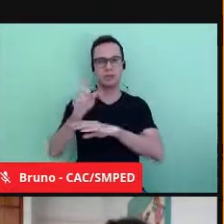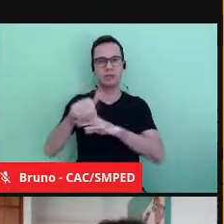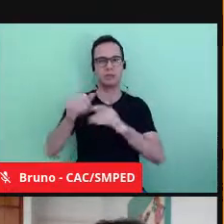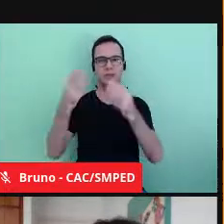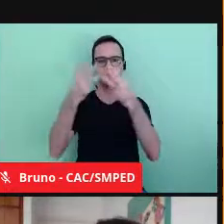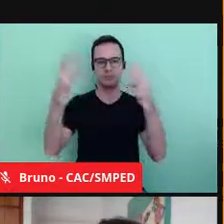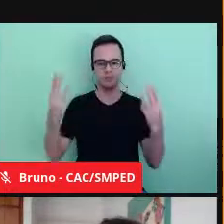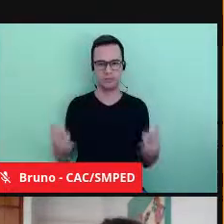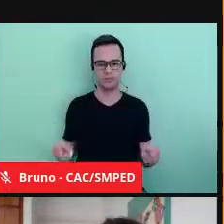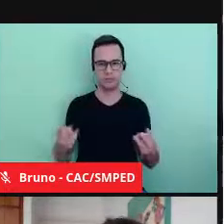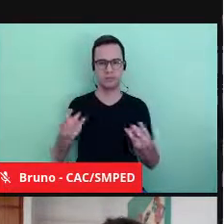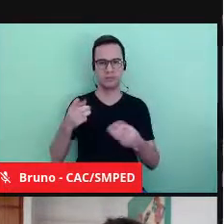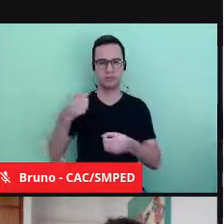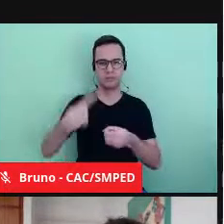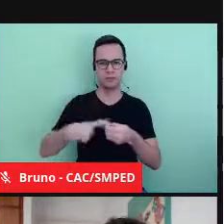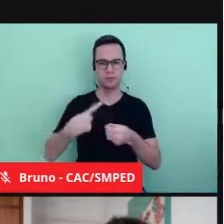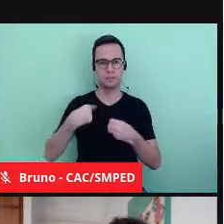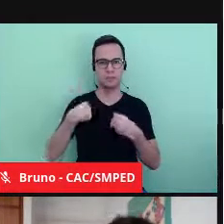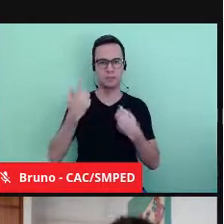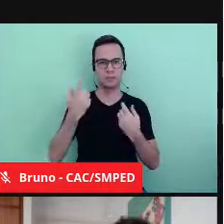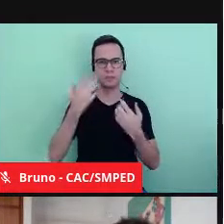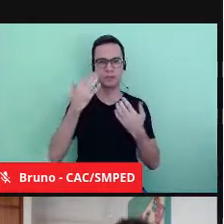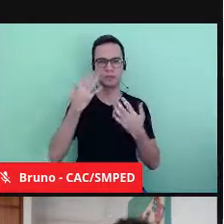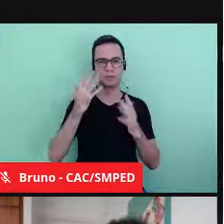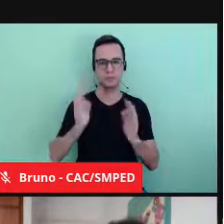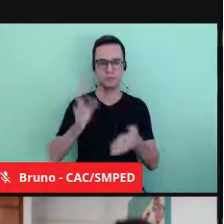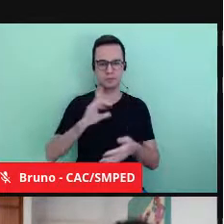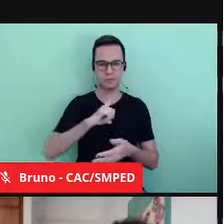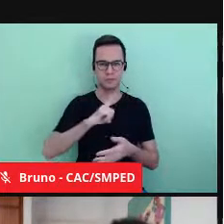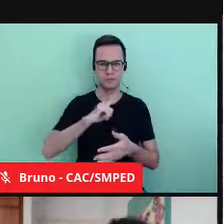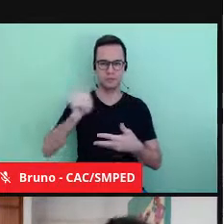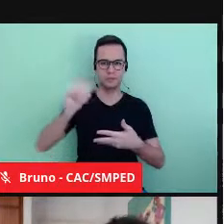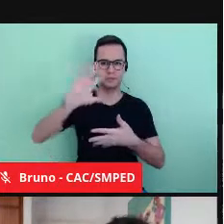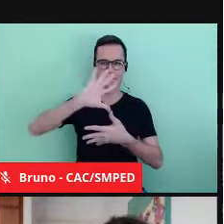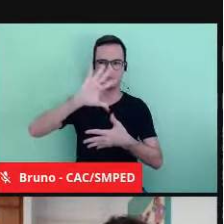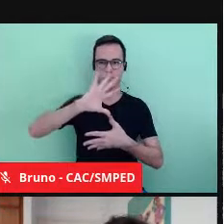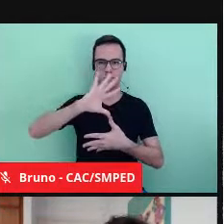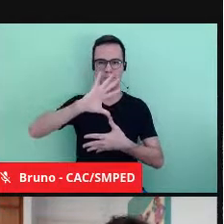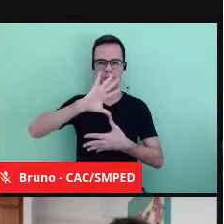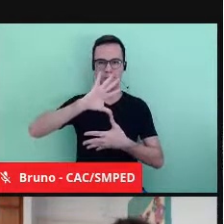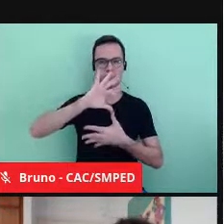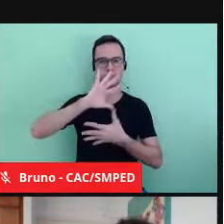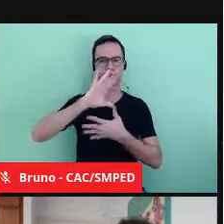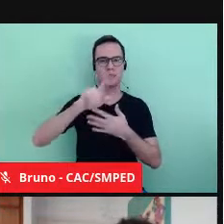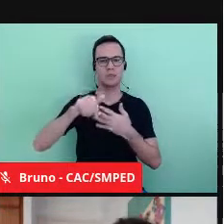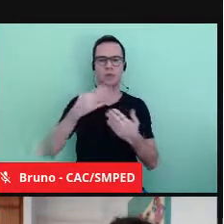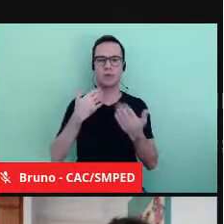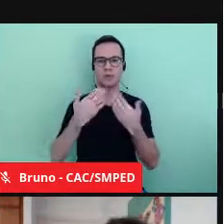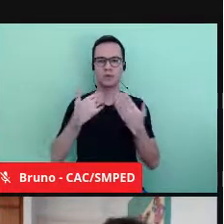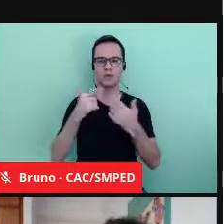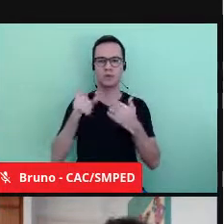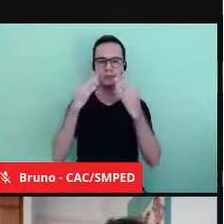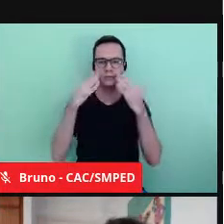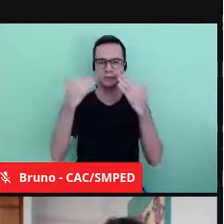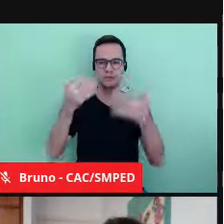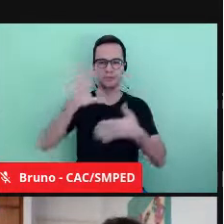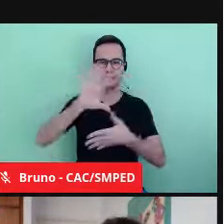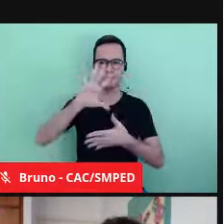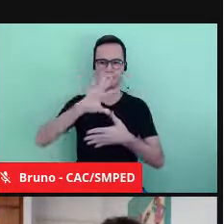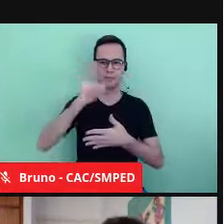Cidade, eu trouxe aqui, primeira coisa, para a gente começar a conversa, um mapa da cidade de São Paulo,